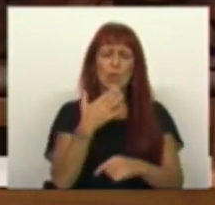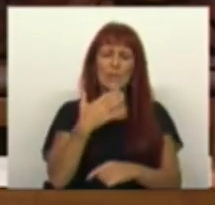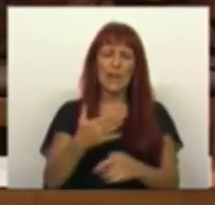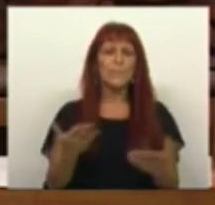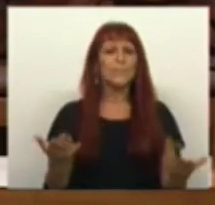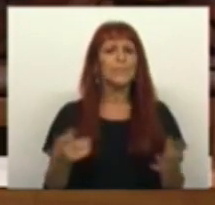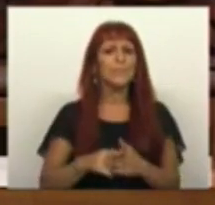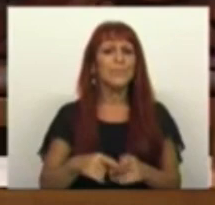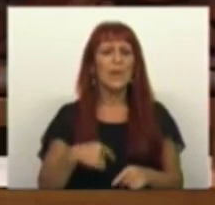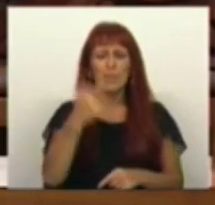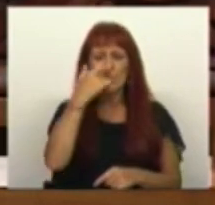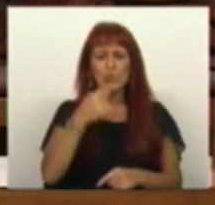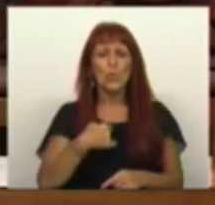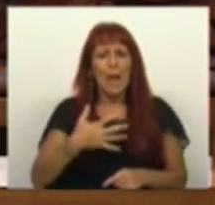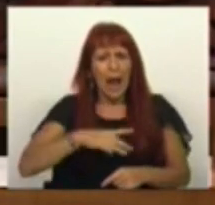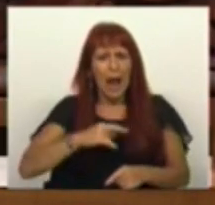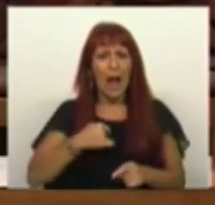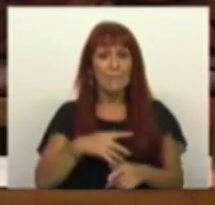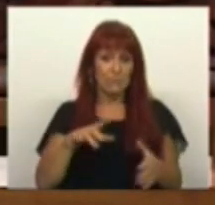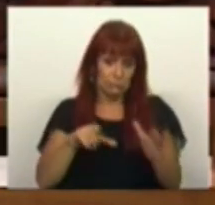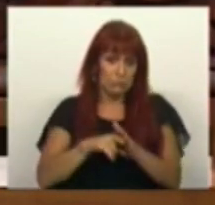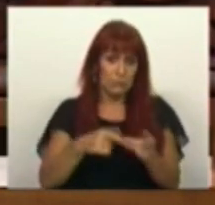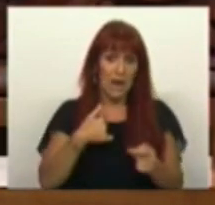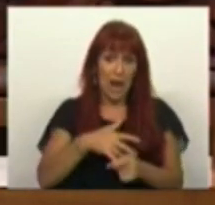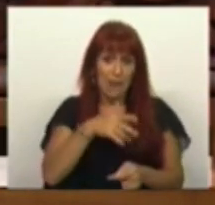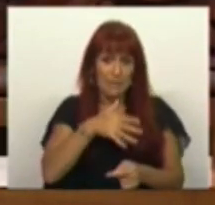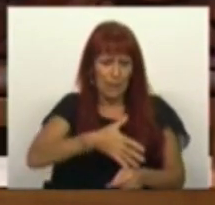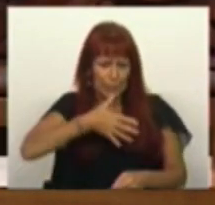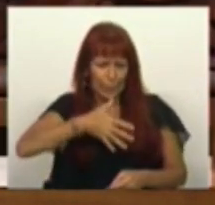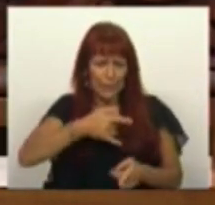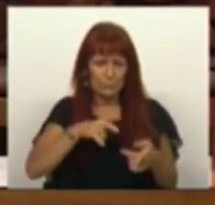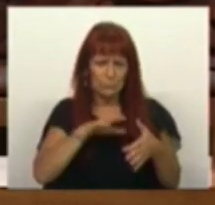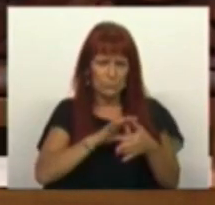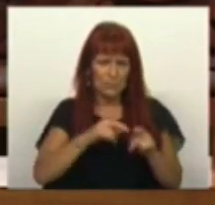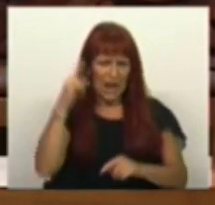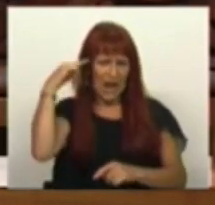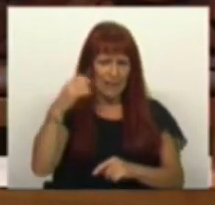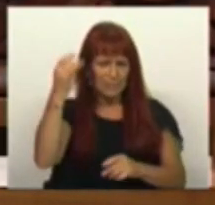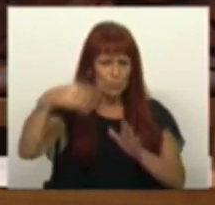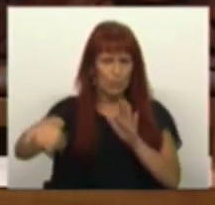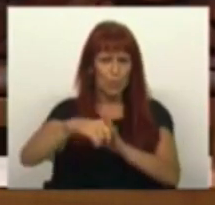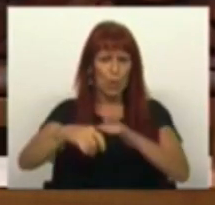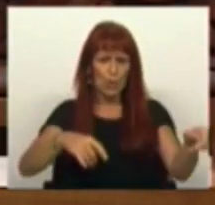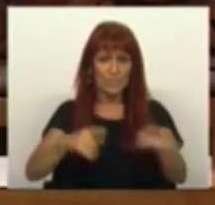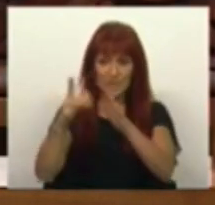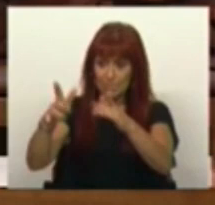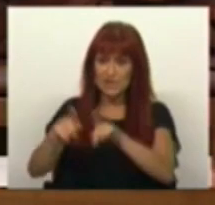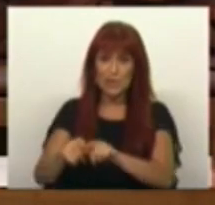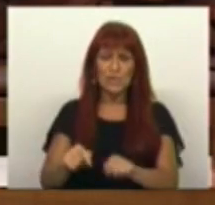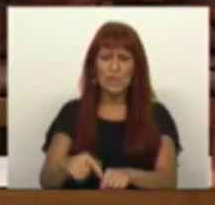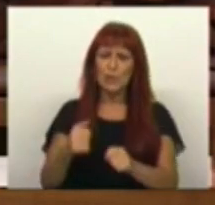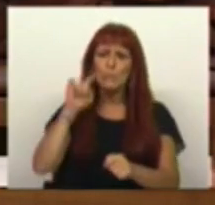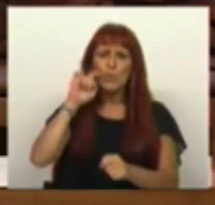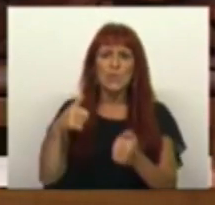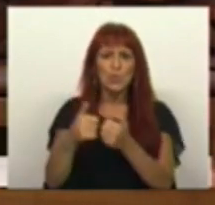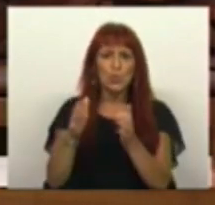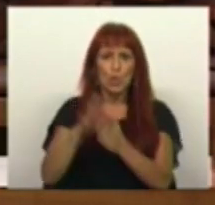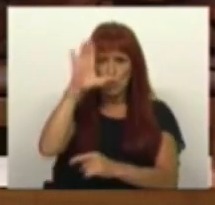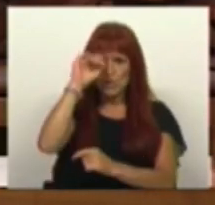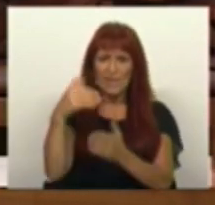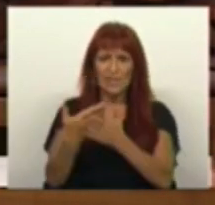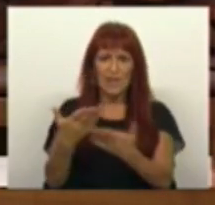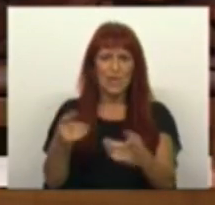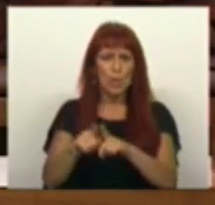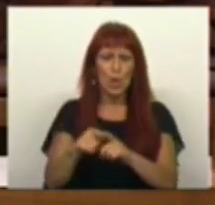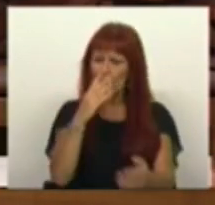obrigado. Um cidadão que, segundo a lei, decide denunciar crimes de corrupção deve ter toda a proteção por parte do Estado e